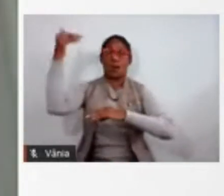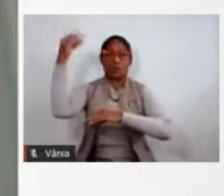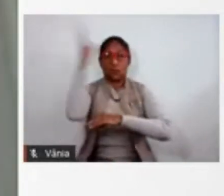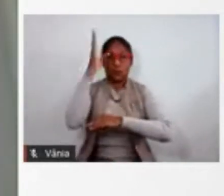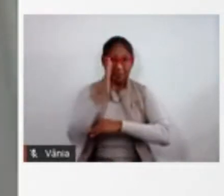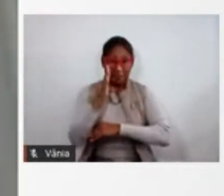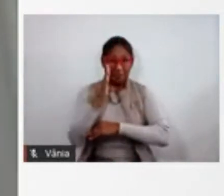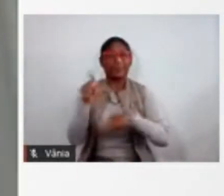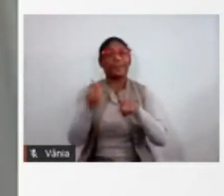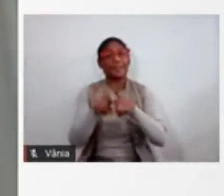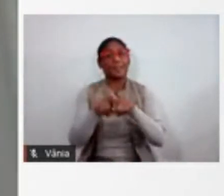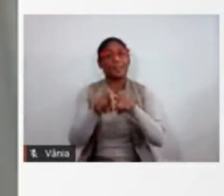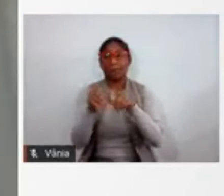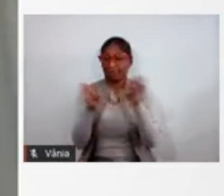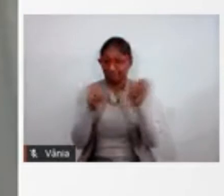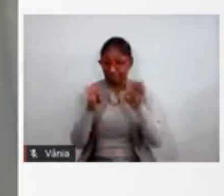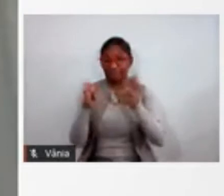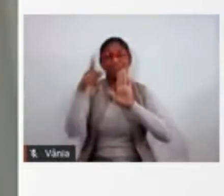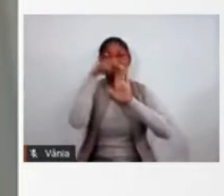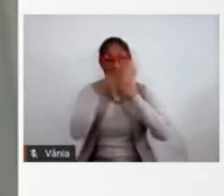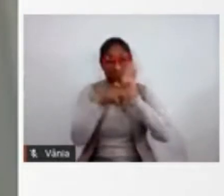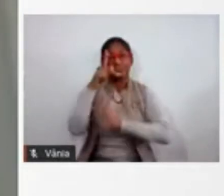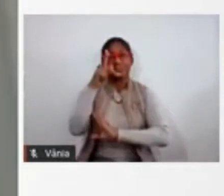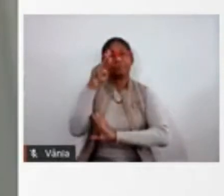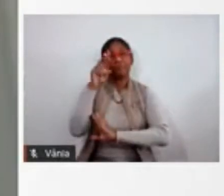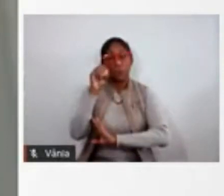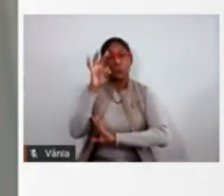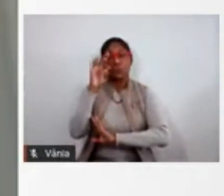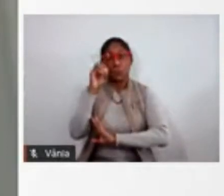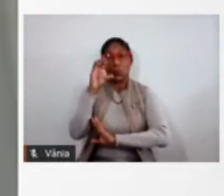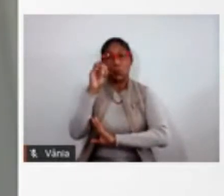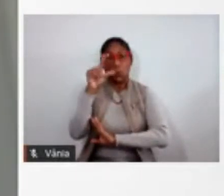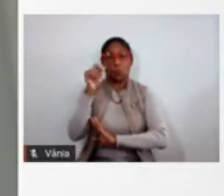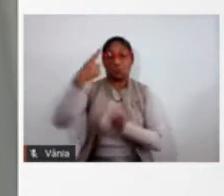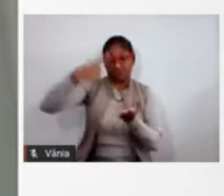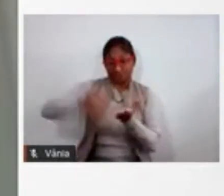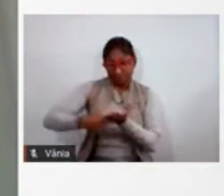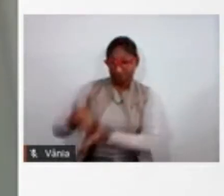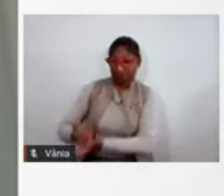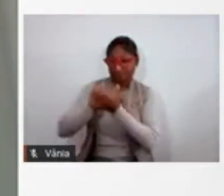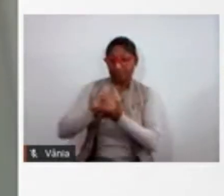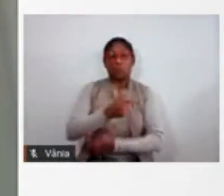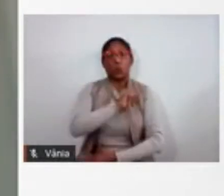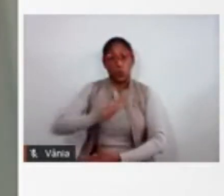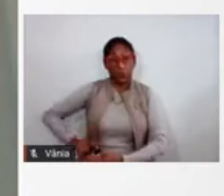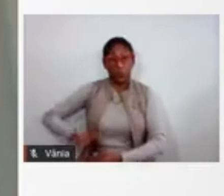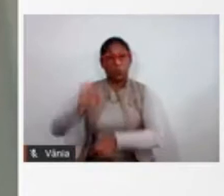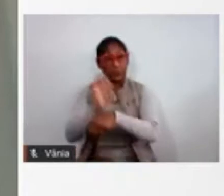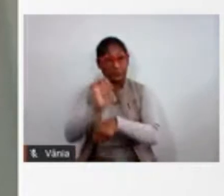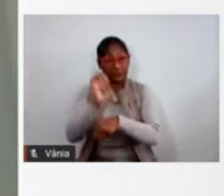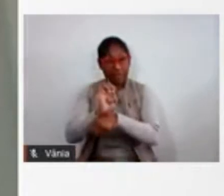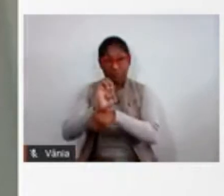com a facilitação pelo protocolo que nós fizemos de um acordo de cooperação do governo do estado com o